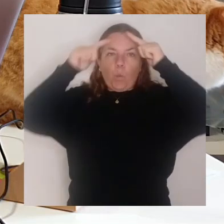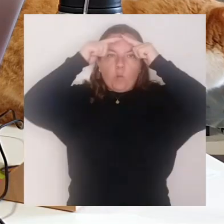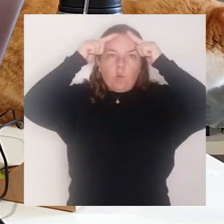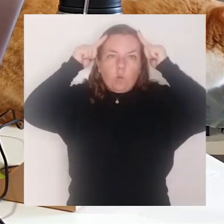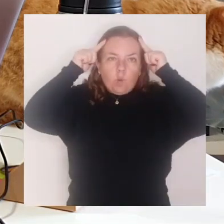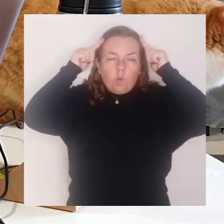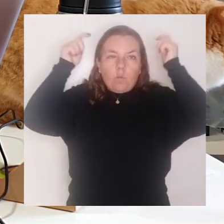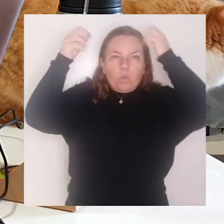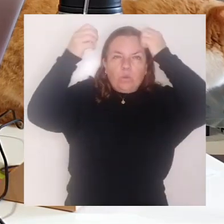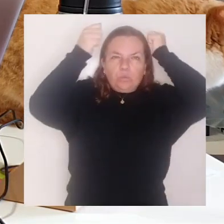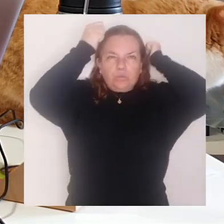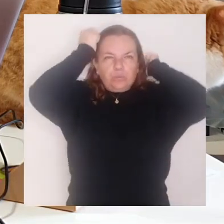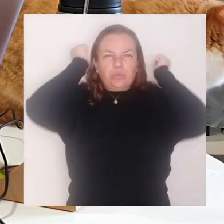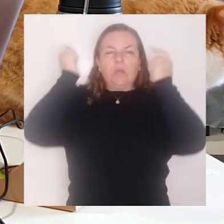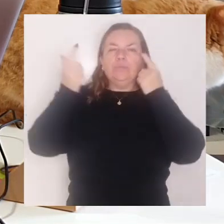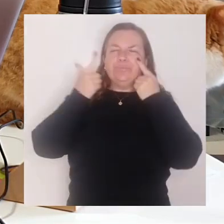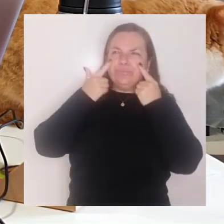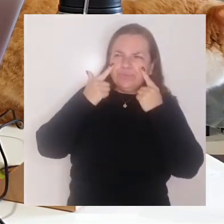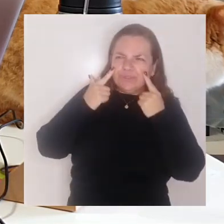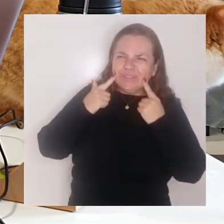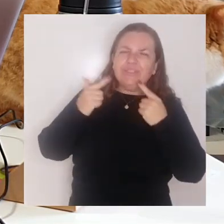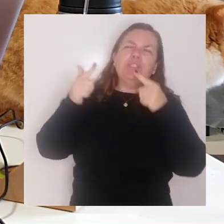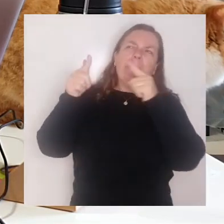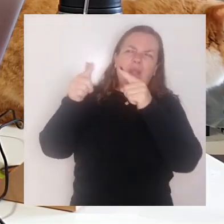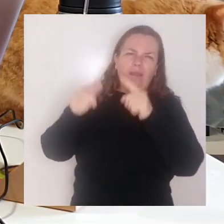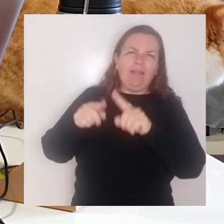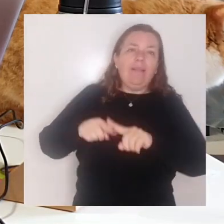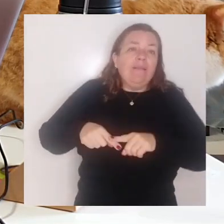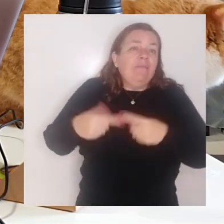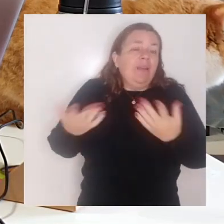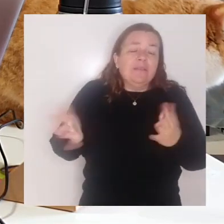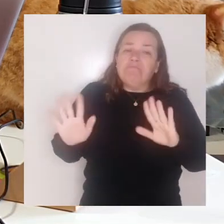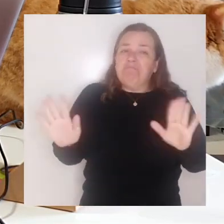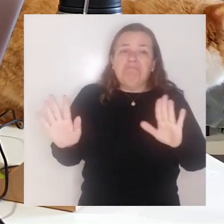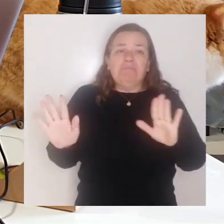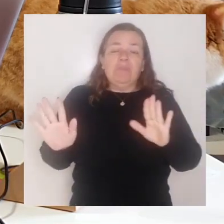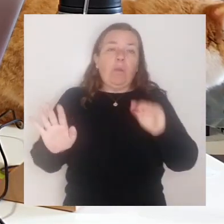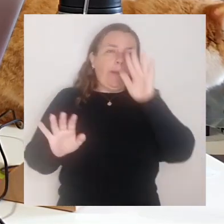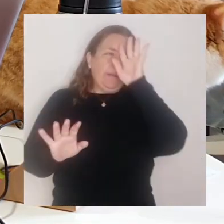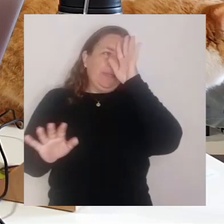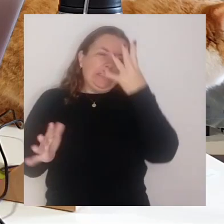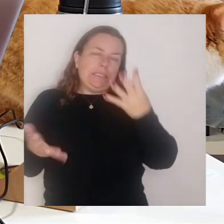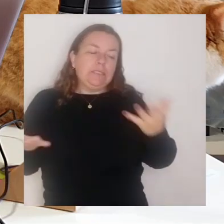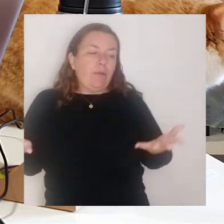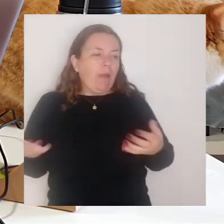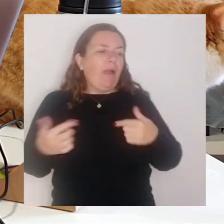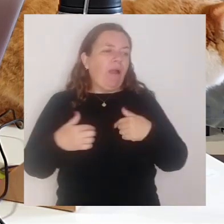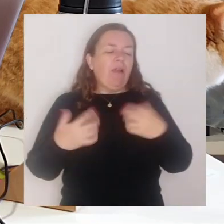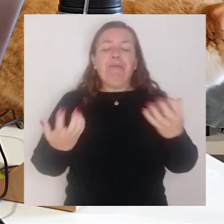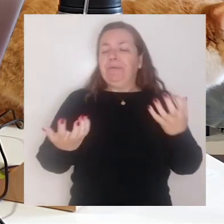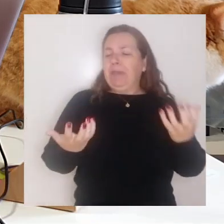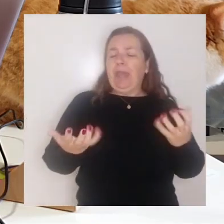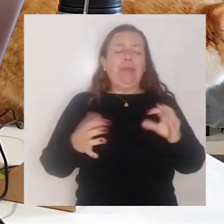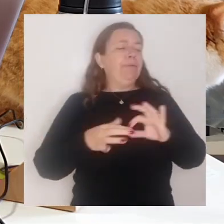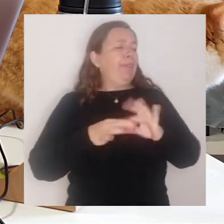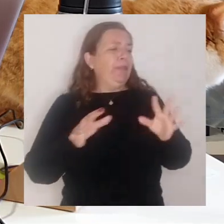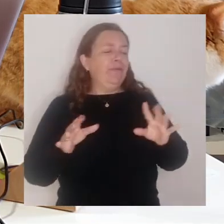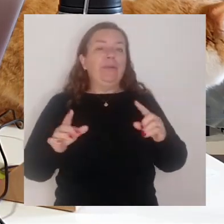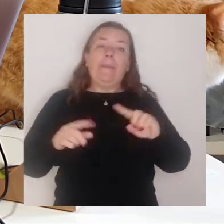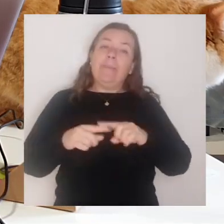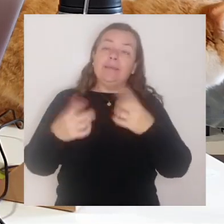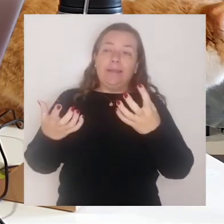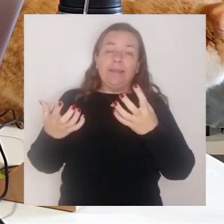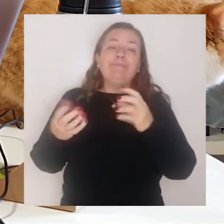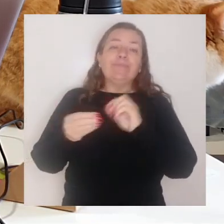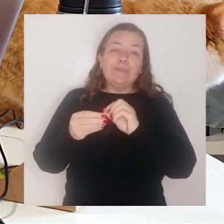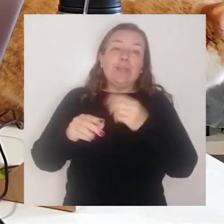cabeça. E por mais triste, né, que isso fosse pra ela, né, enfim, não era uma decisão assim que ela tomaria se ela não tivesse a